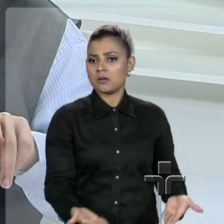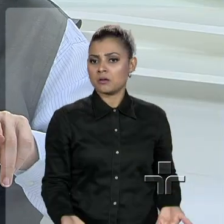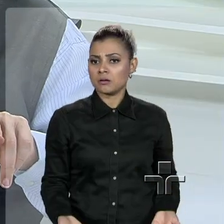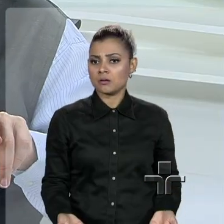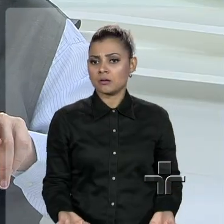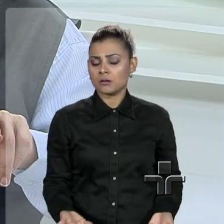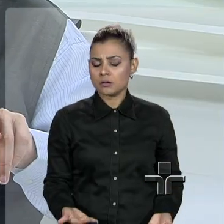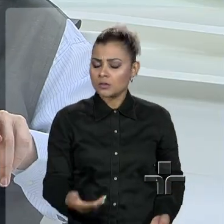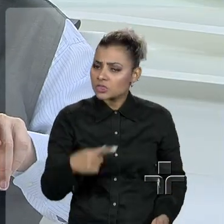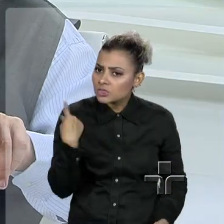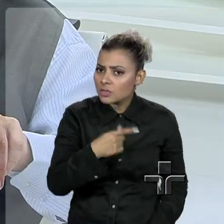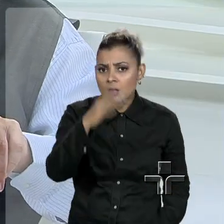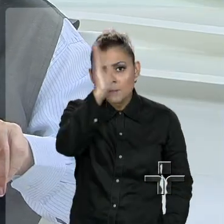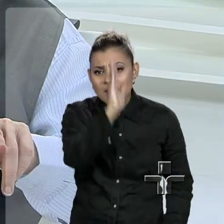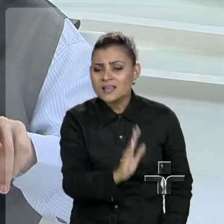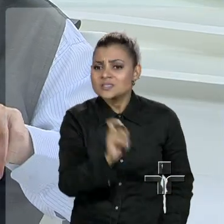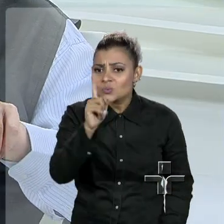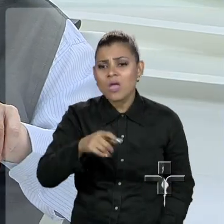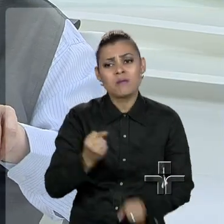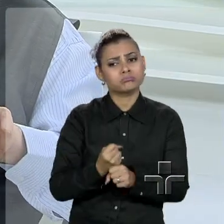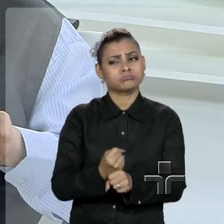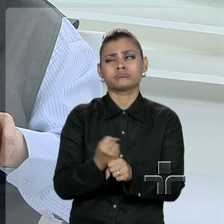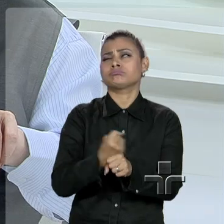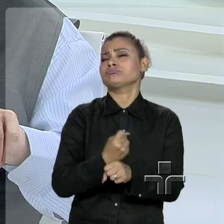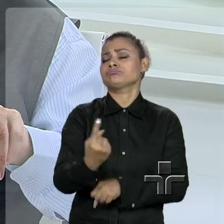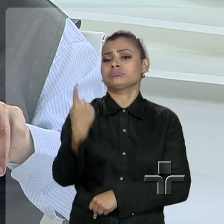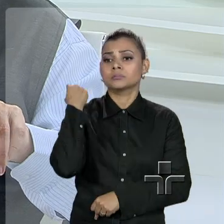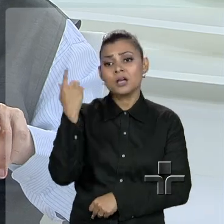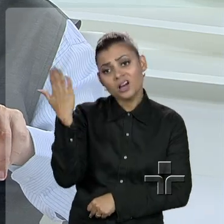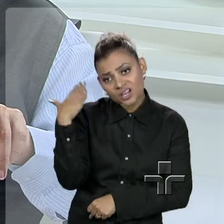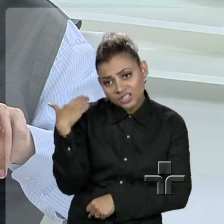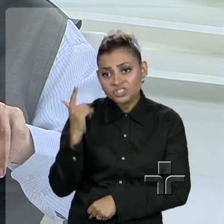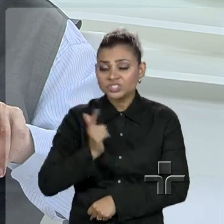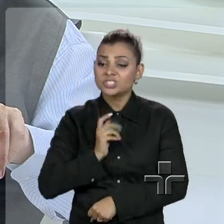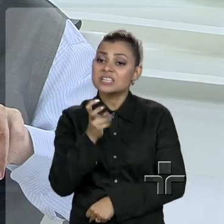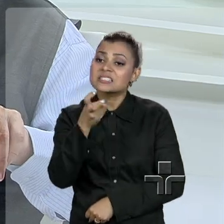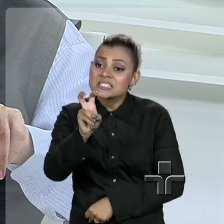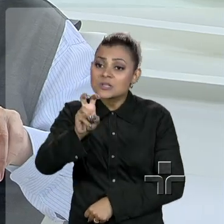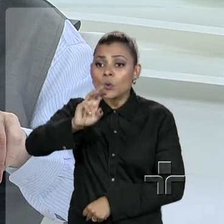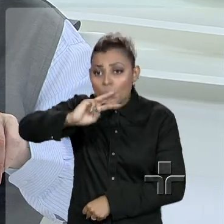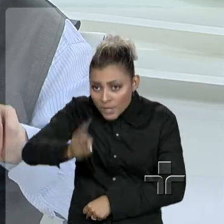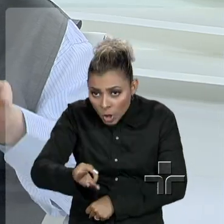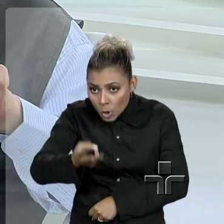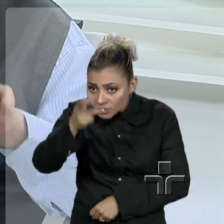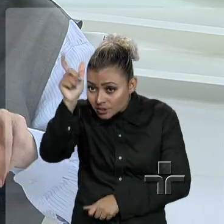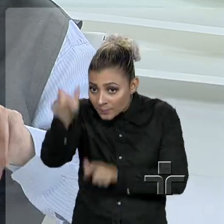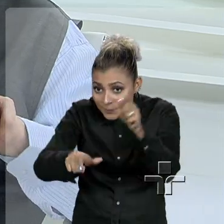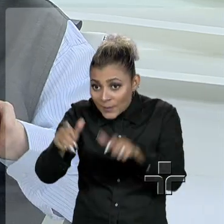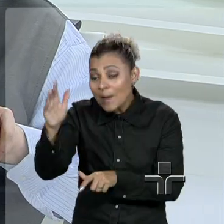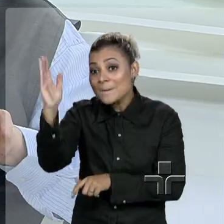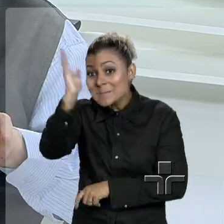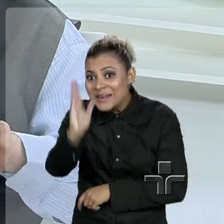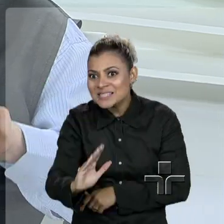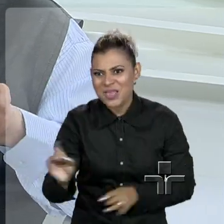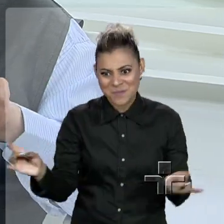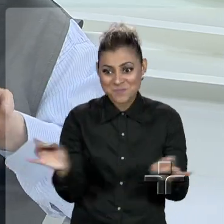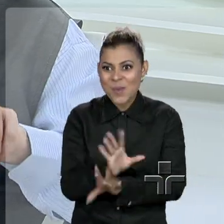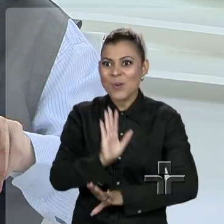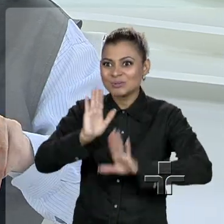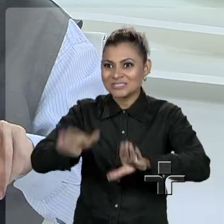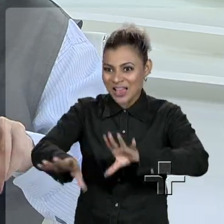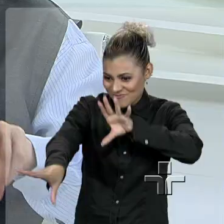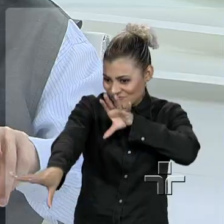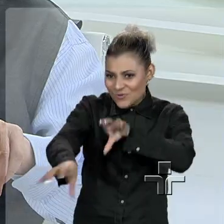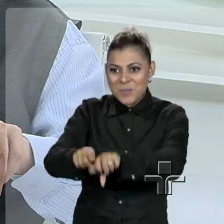Esse país é um país do arco da velha. Há pouco tempo, tinha 5 milhões de brasileiros preparados, formados